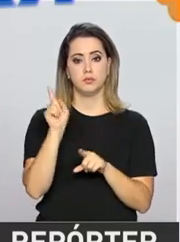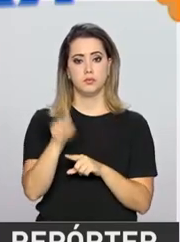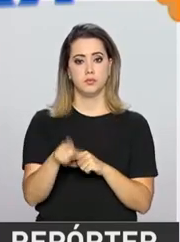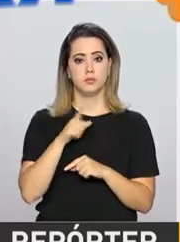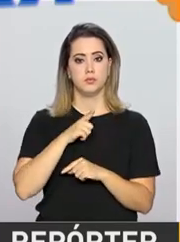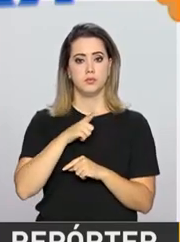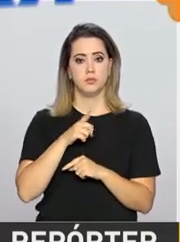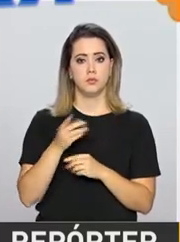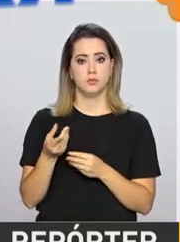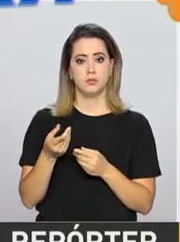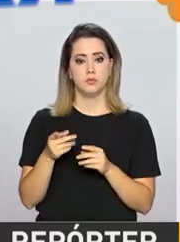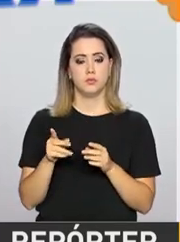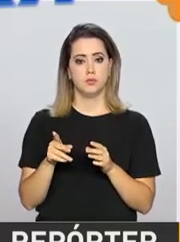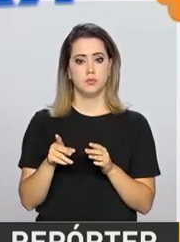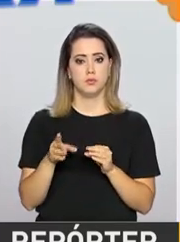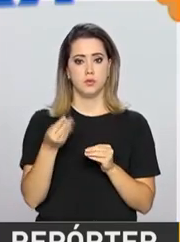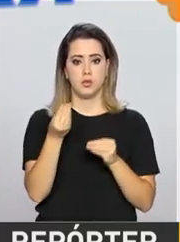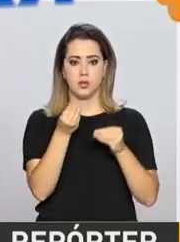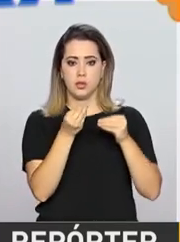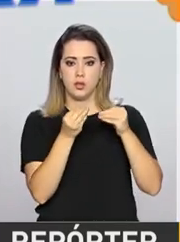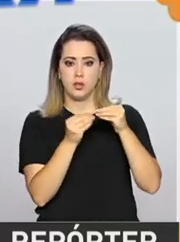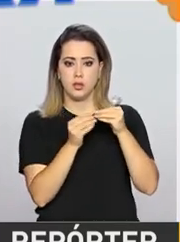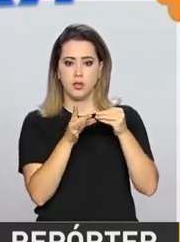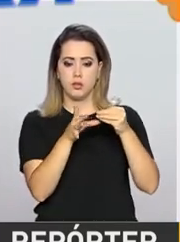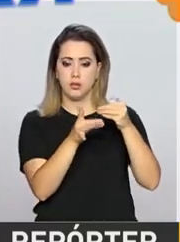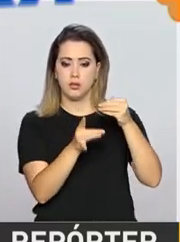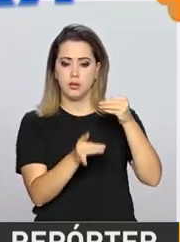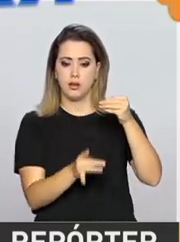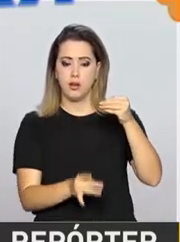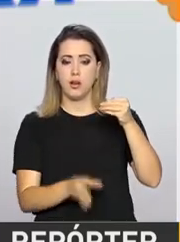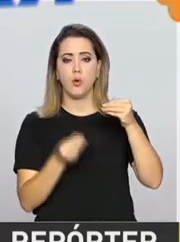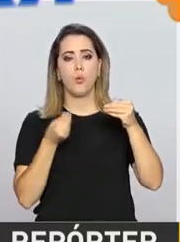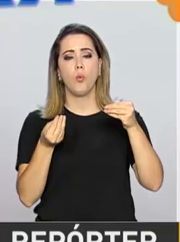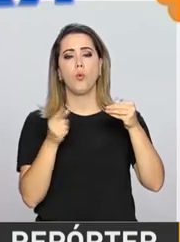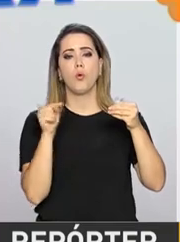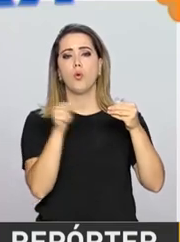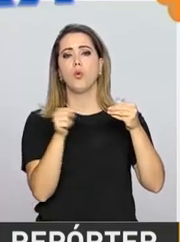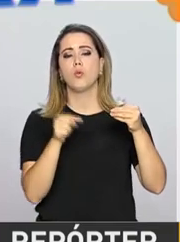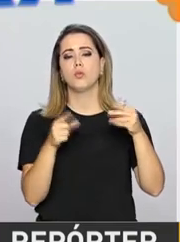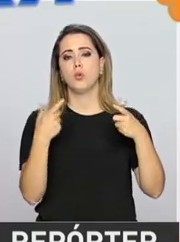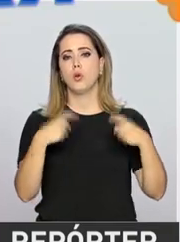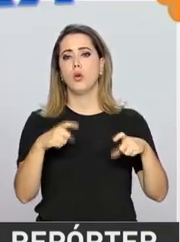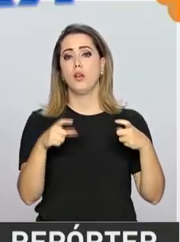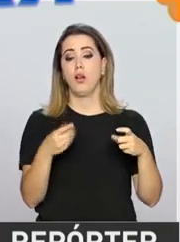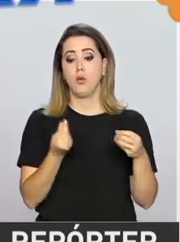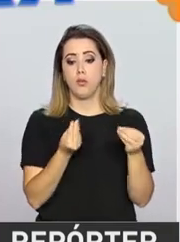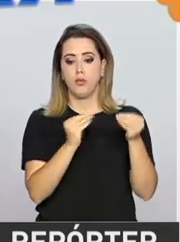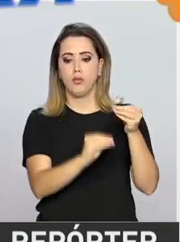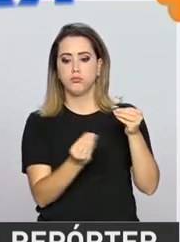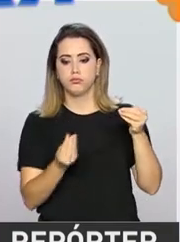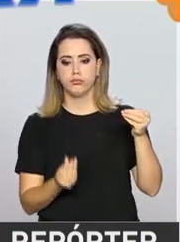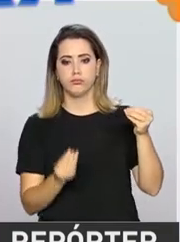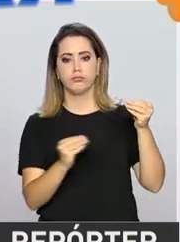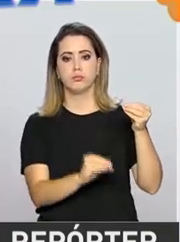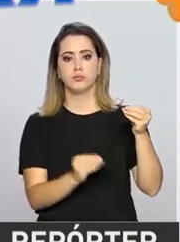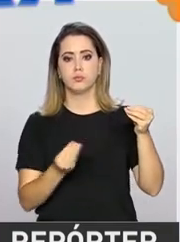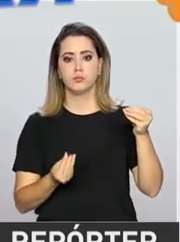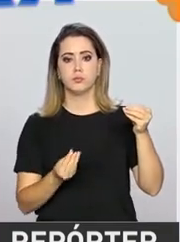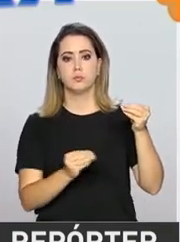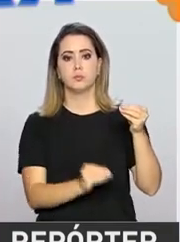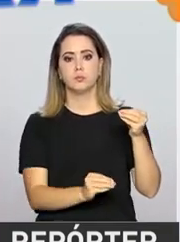tem os seus fundos sociais específicos para os quais nós direcionamos uma parte da